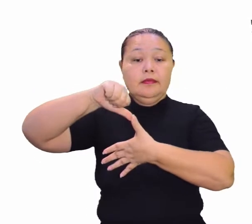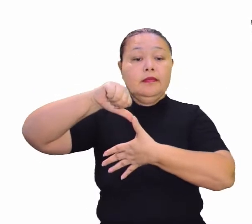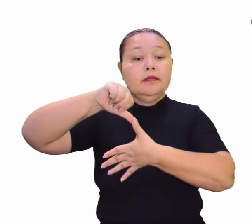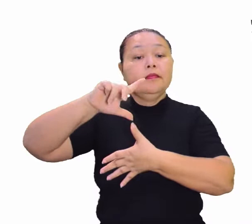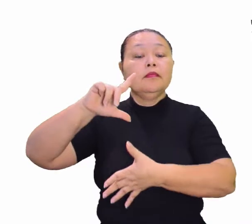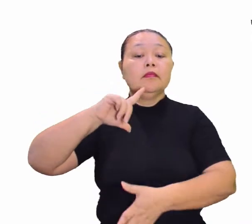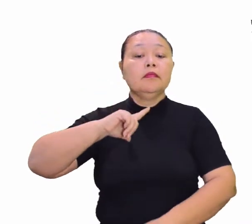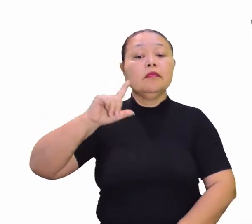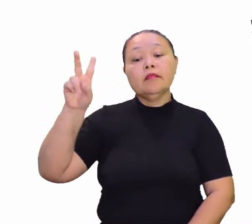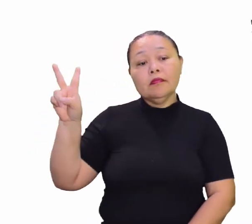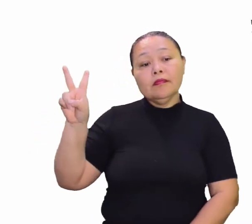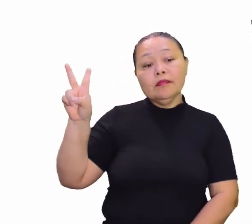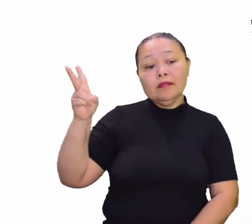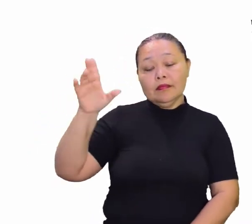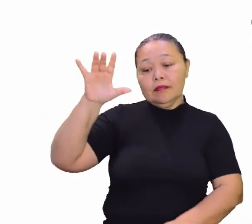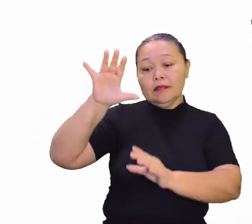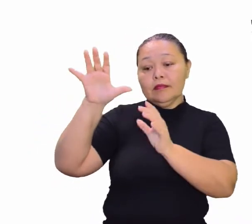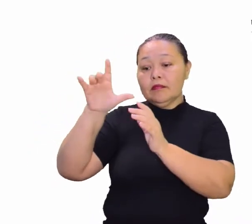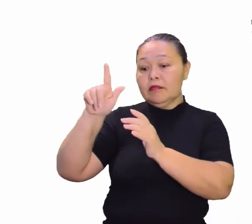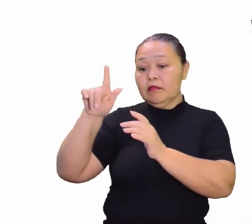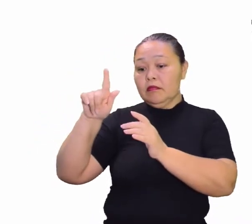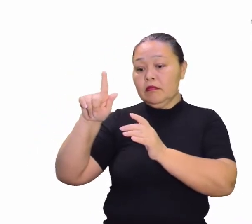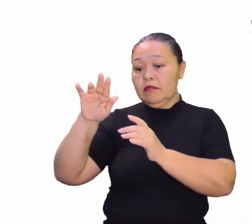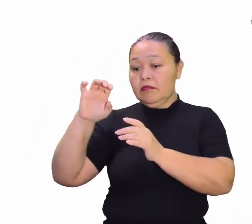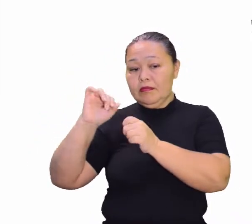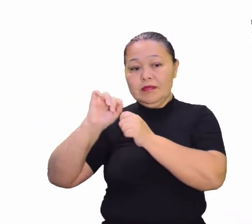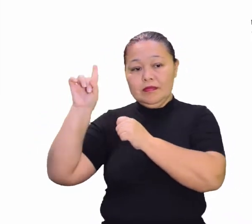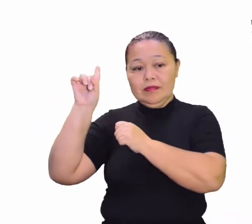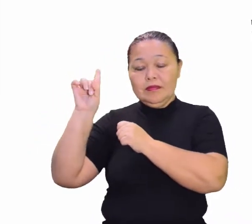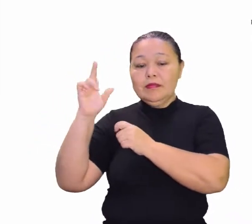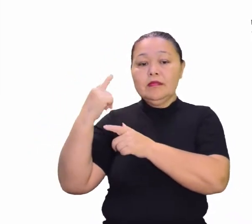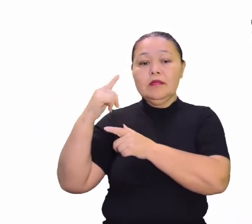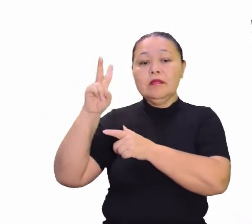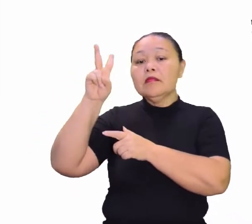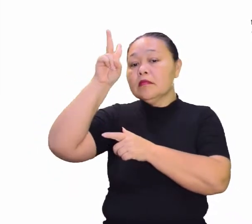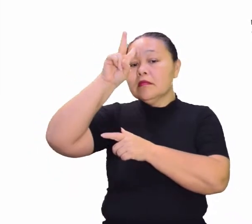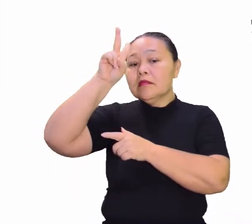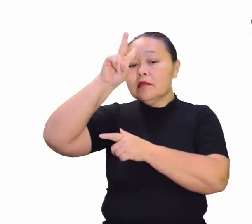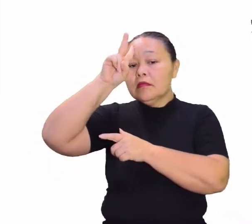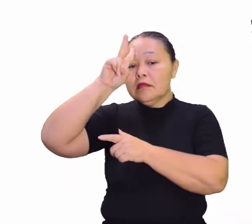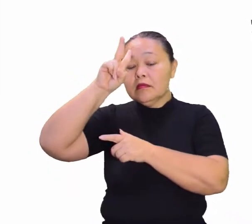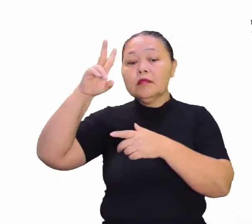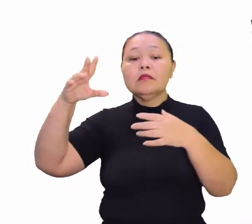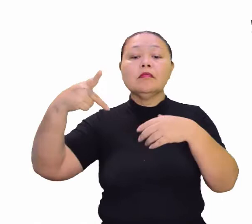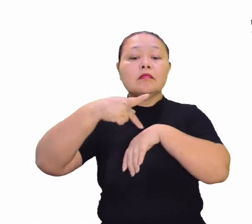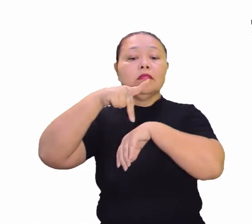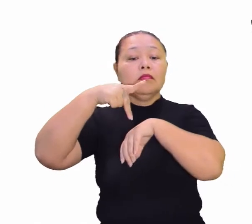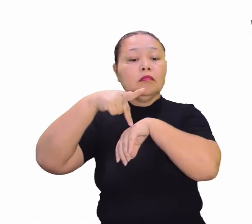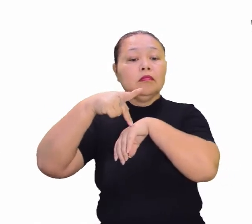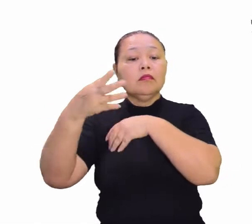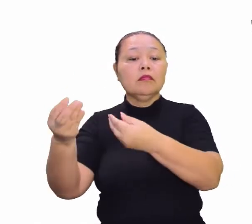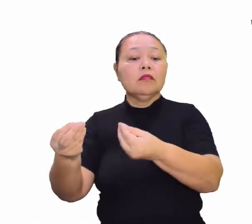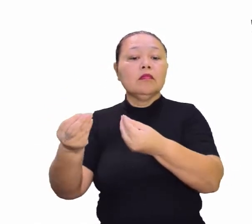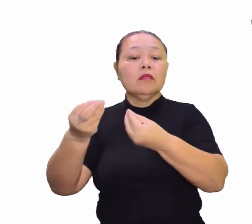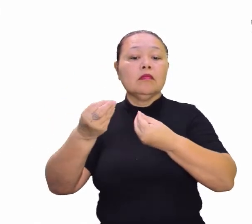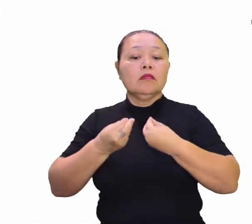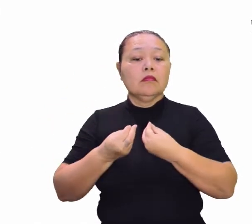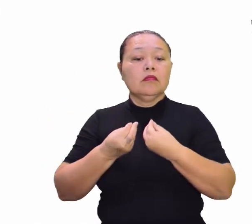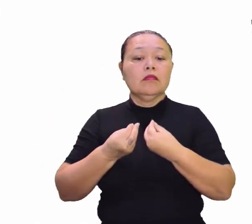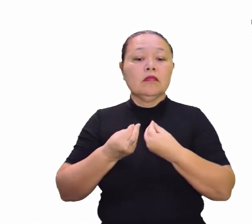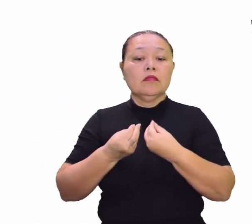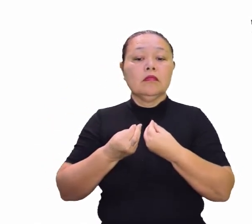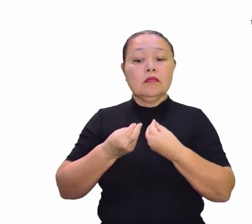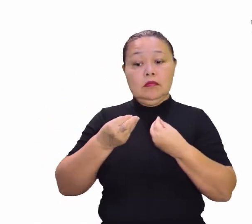Então, nós temos aí o nosso mascote da GEL, para a gente recordar. As metrópoles forneciam